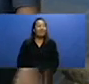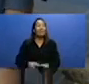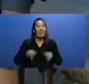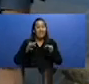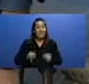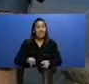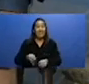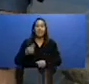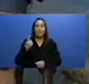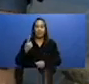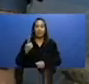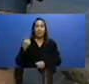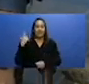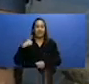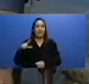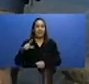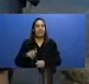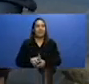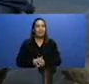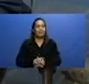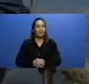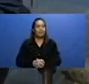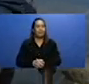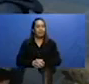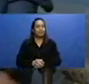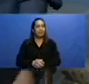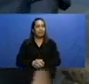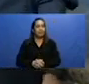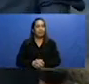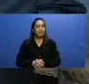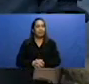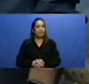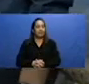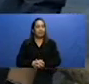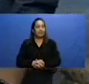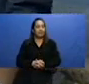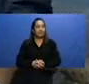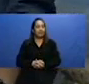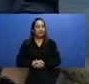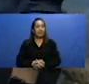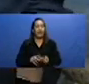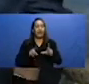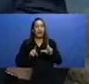certo que todo mundo faz aniversário uma vez no ano.